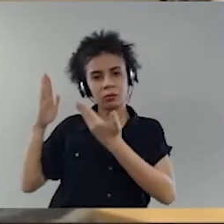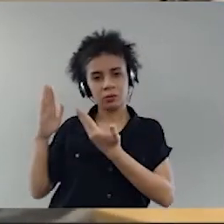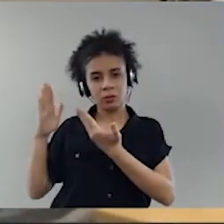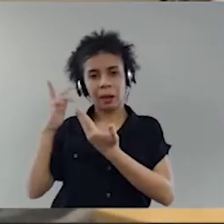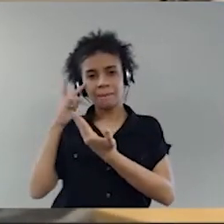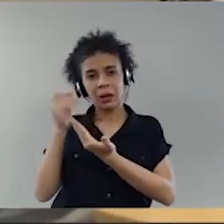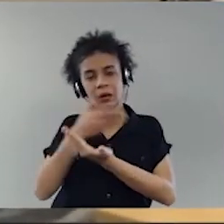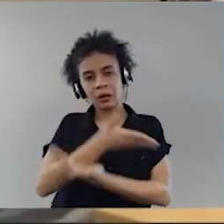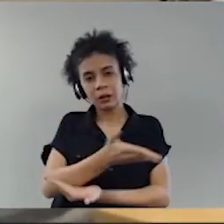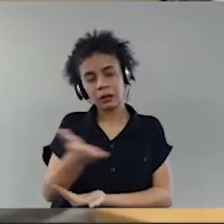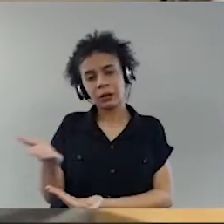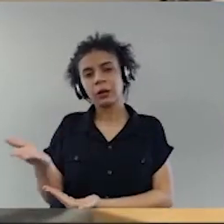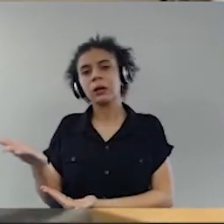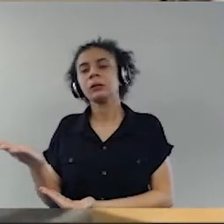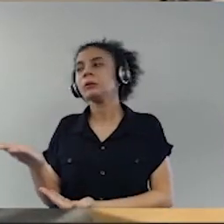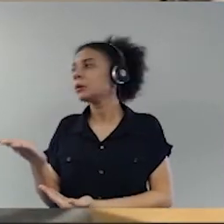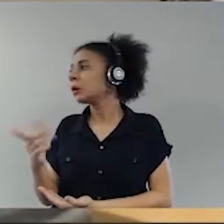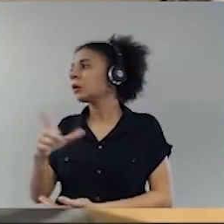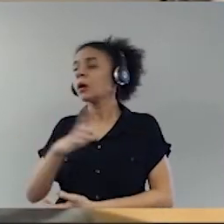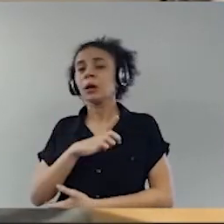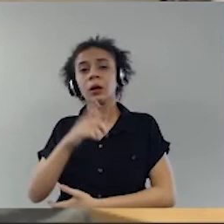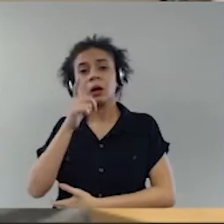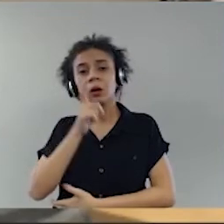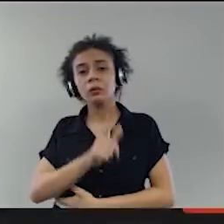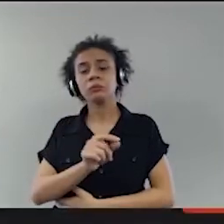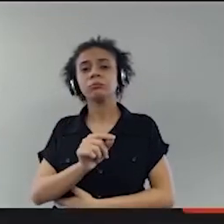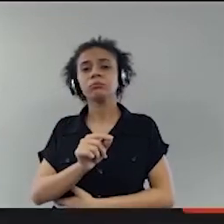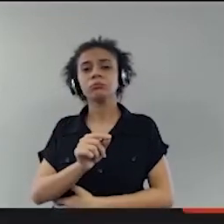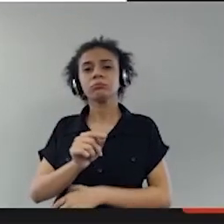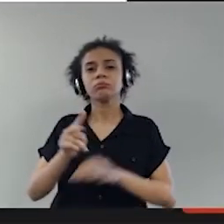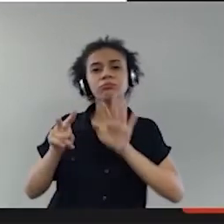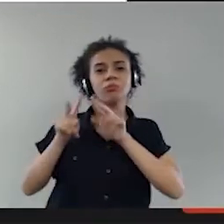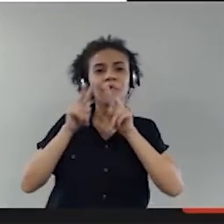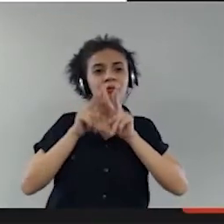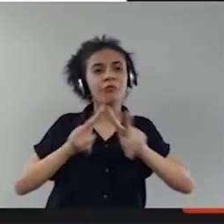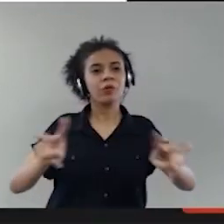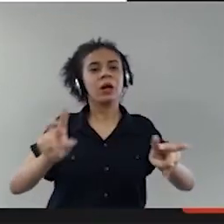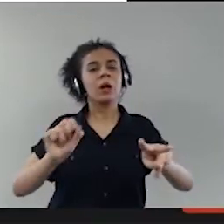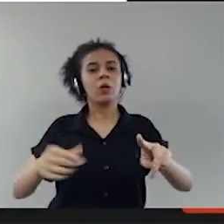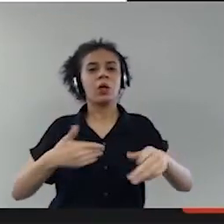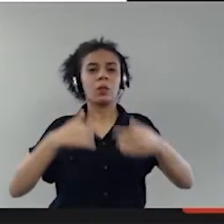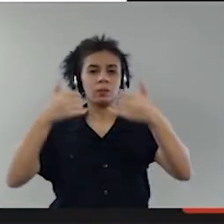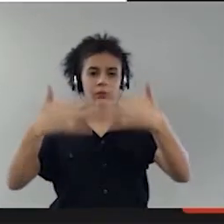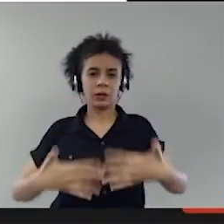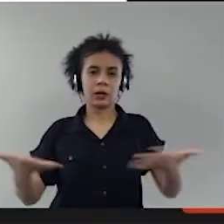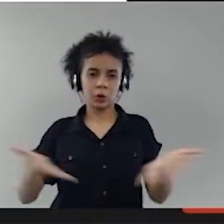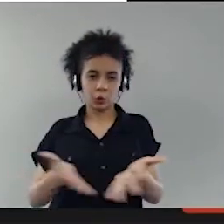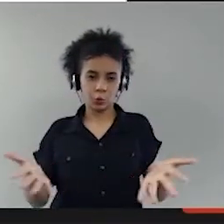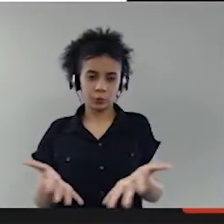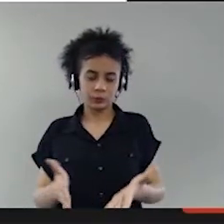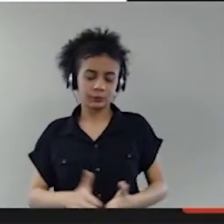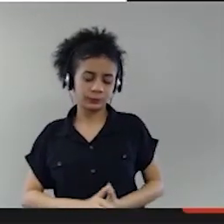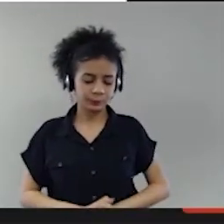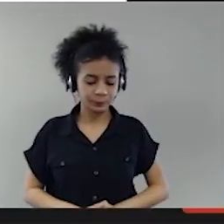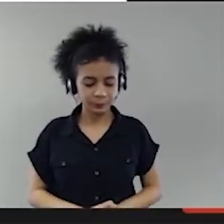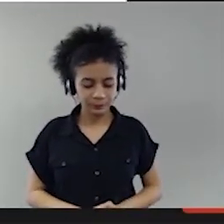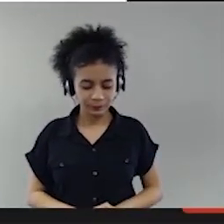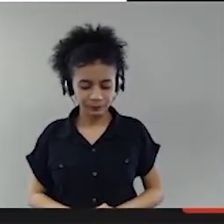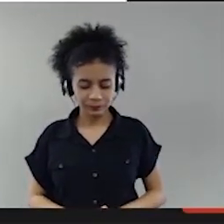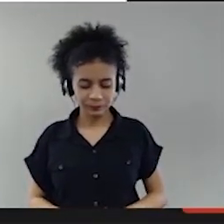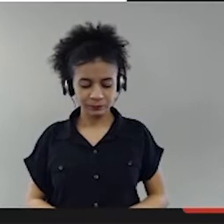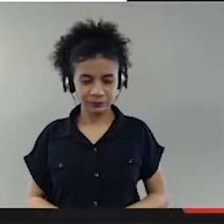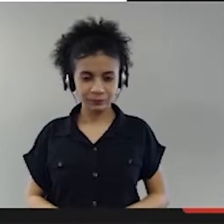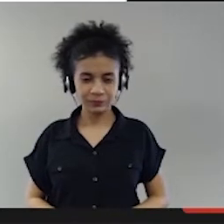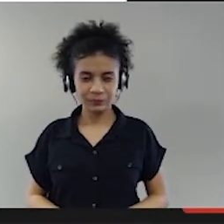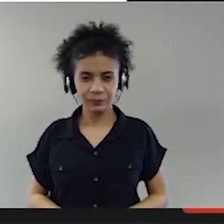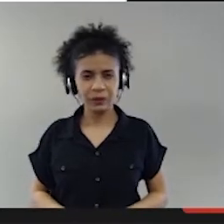os senhores tenham minha visão do que eu estou mostrando. Primeiro, por